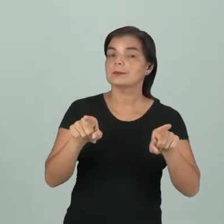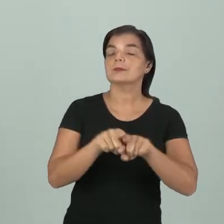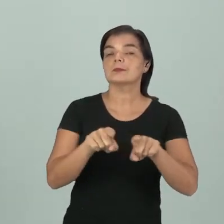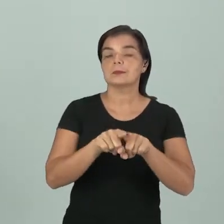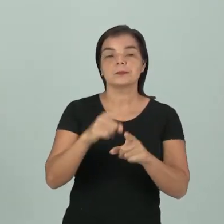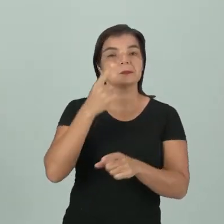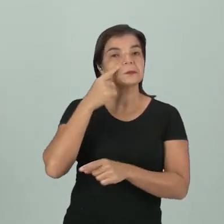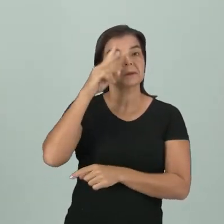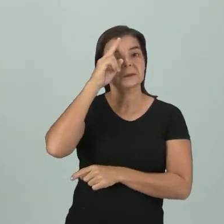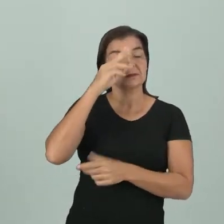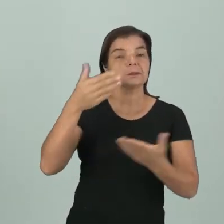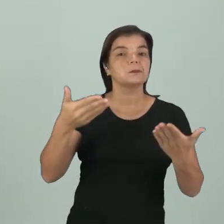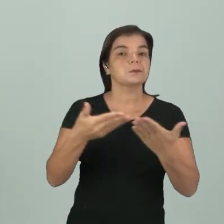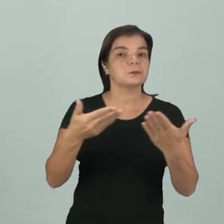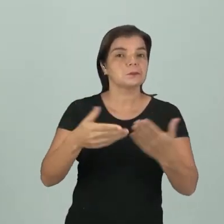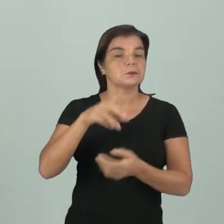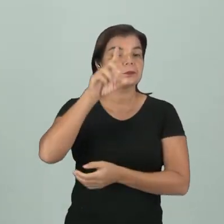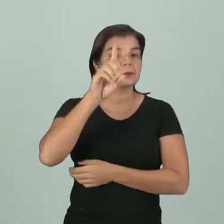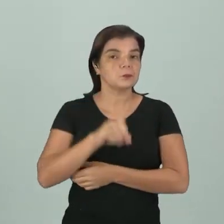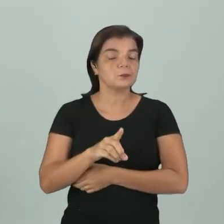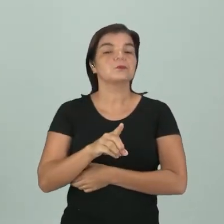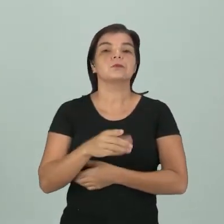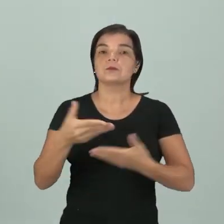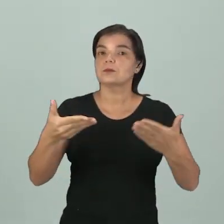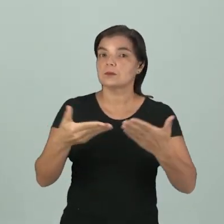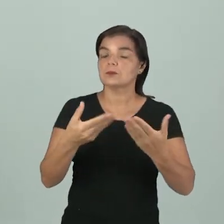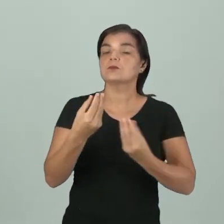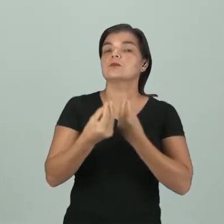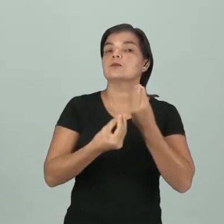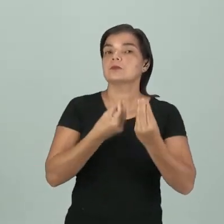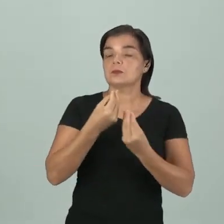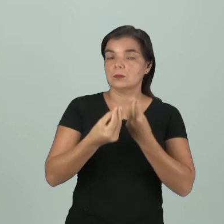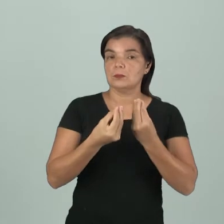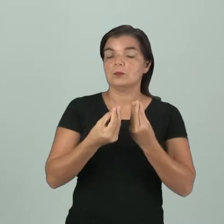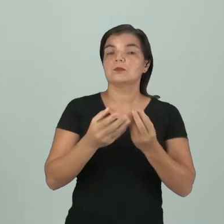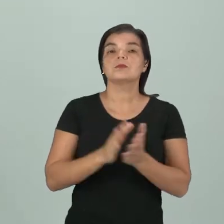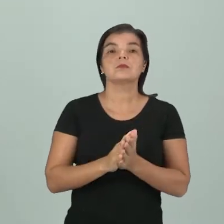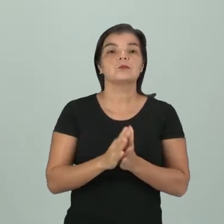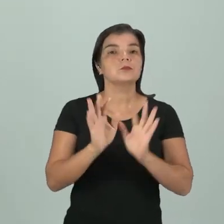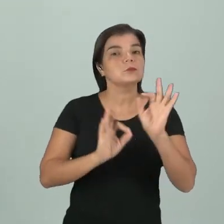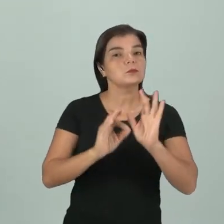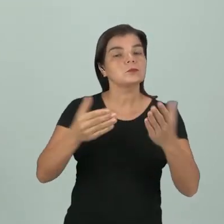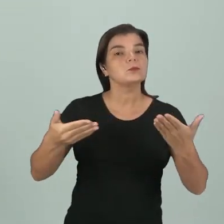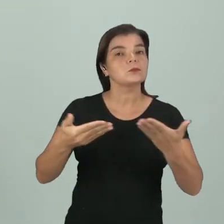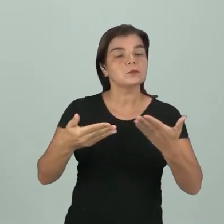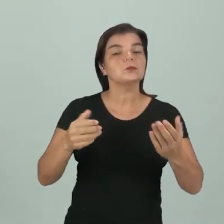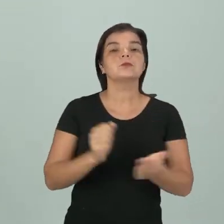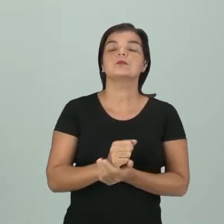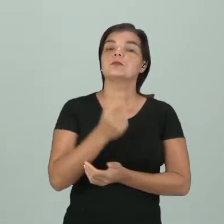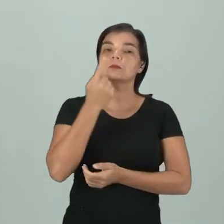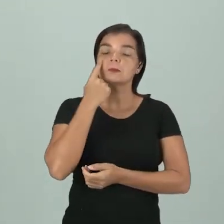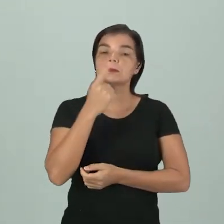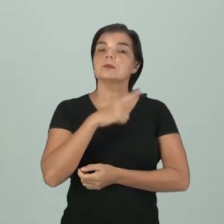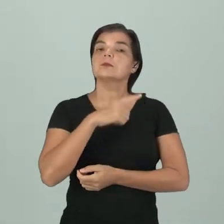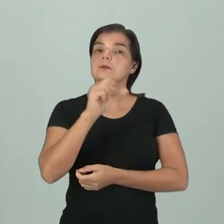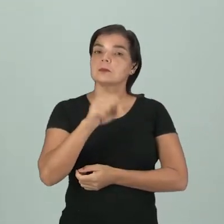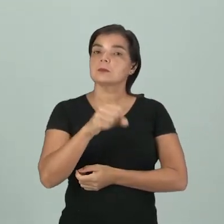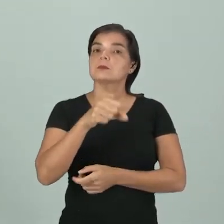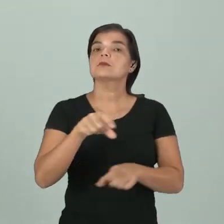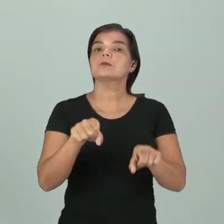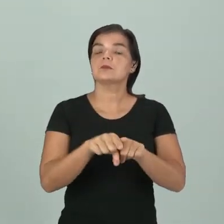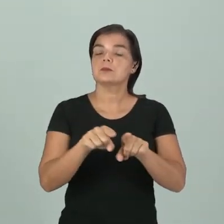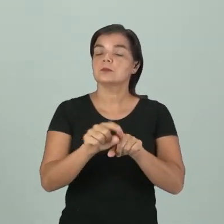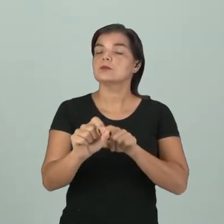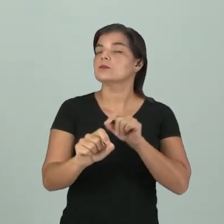analisar a nossa história hoje, os direitos hoje, como é conjecturado e constituído hoje, a gente tem sim